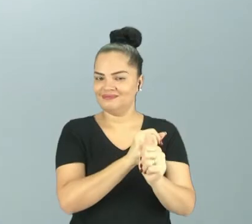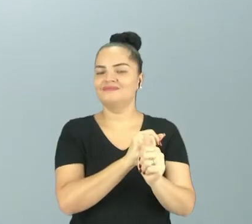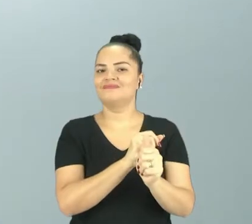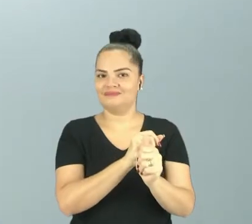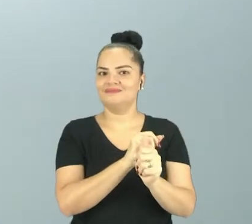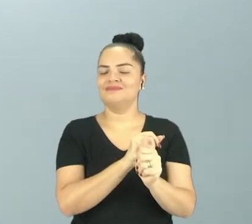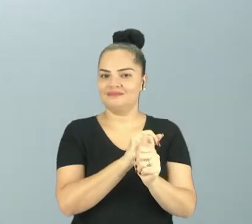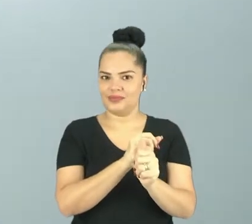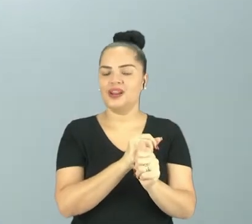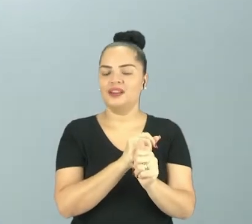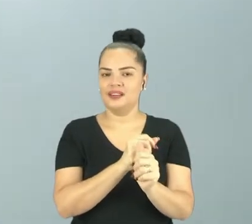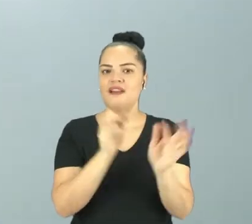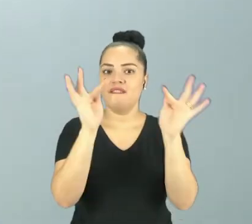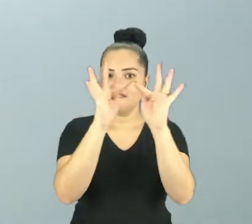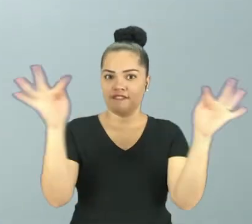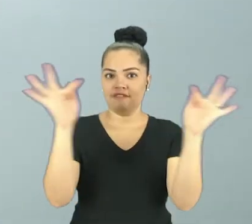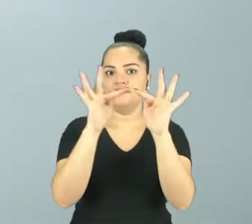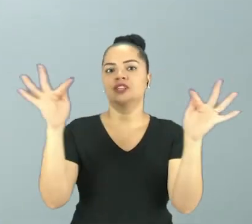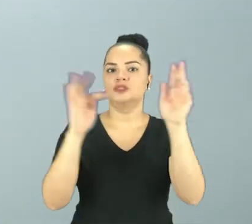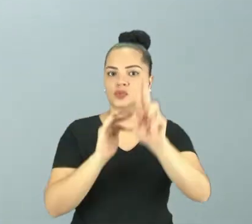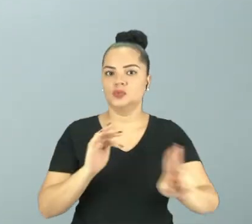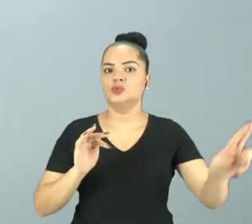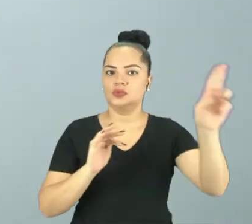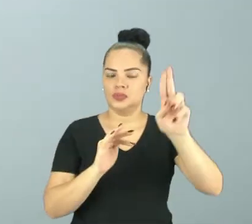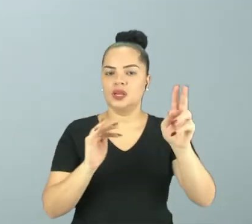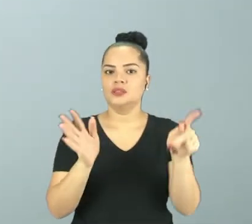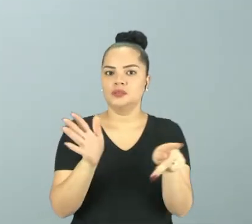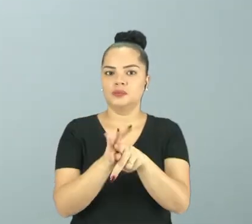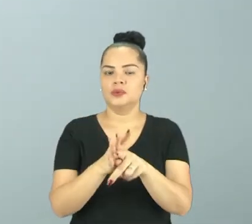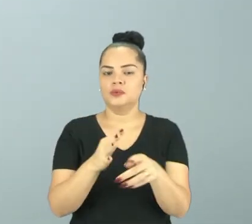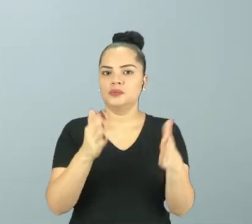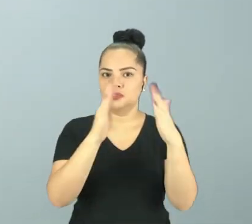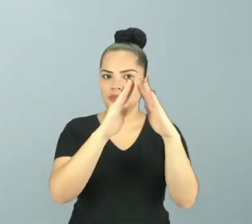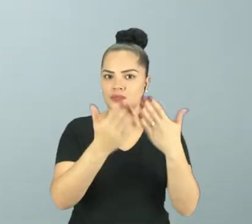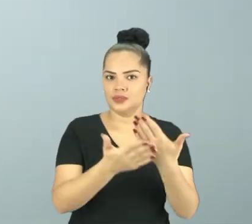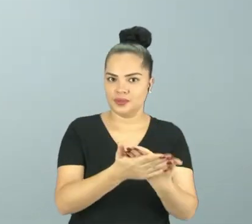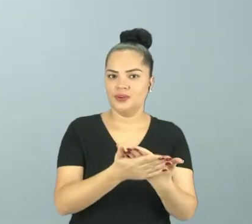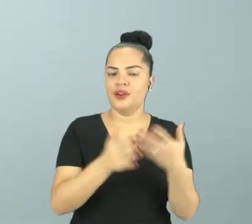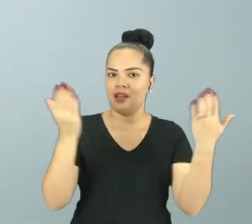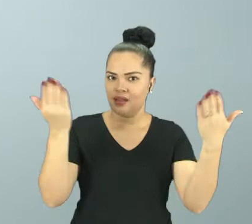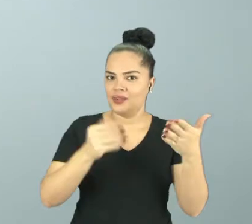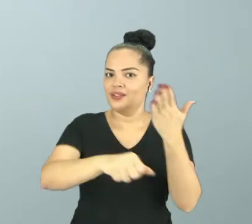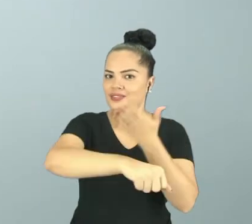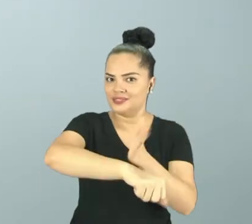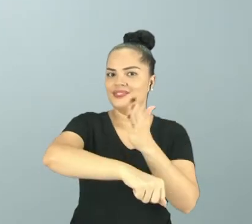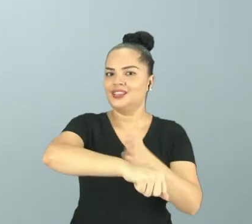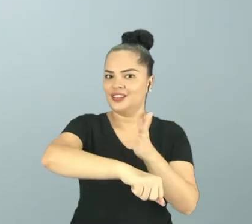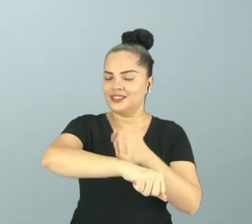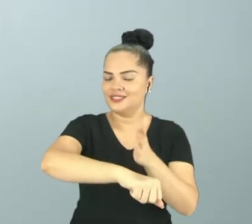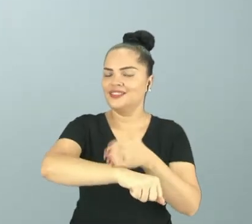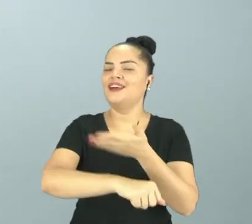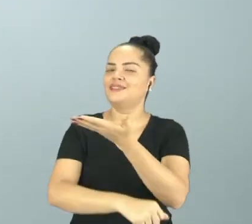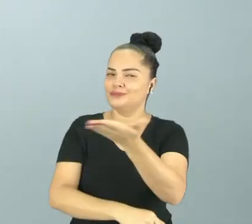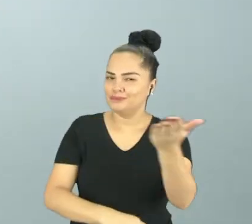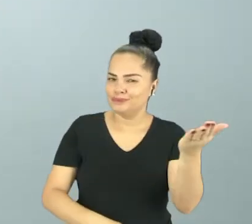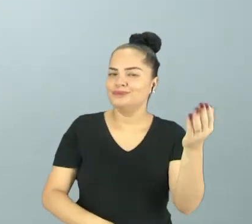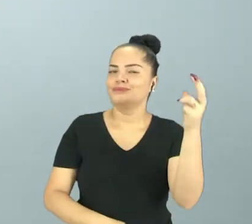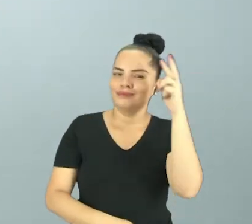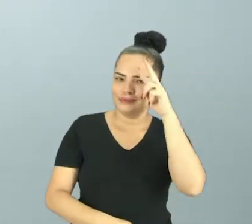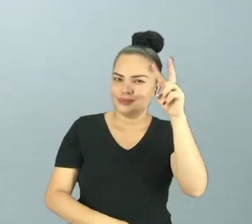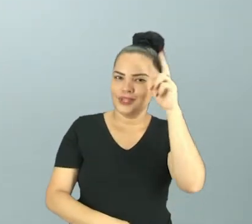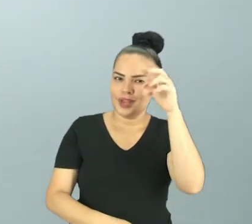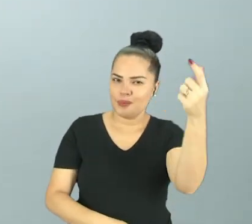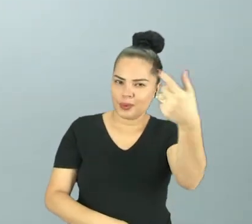Classroom Language, que são as frases que nós usamos, vamos aí exercitar, fazer um exercising, para ver se vocês realmente fixaram esse